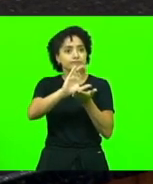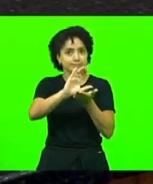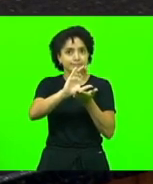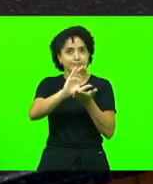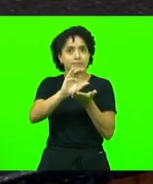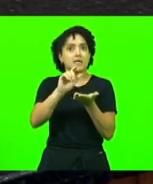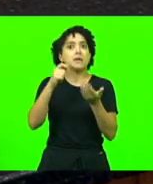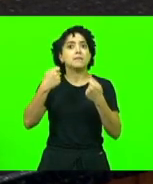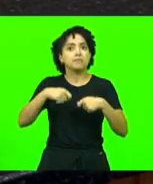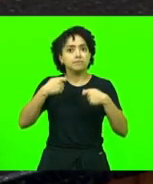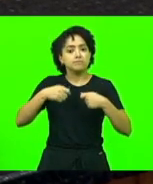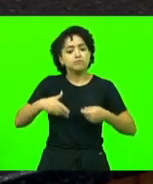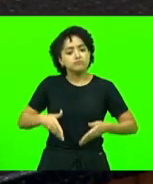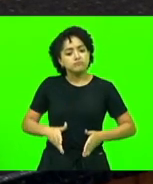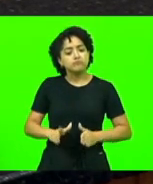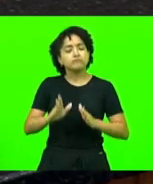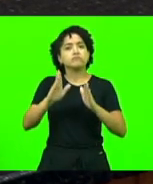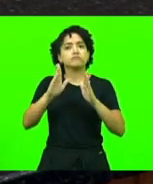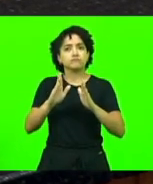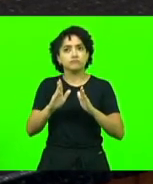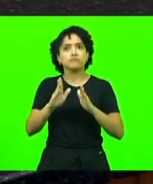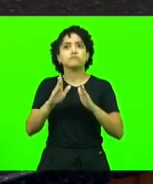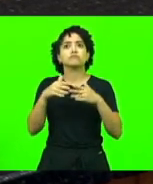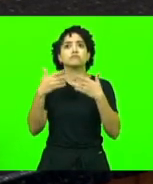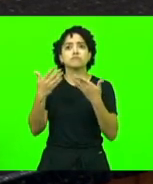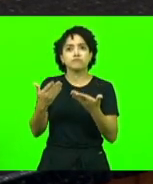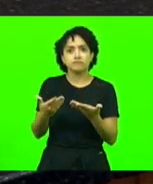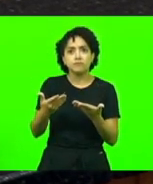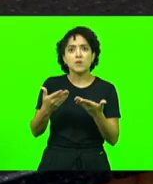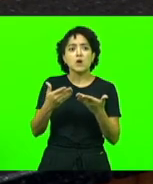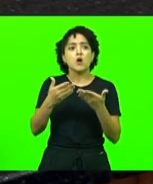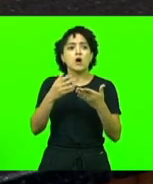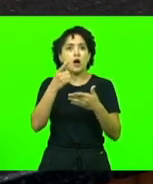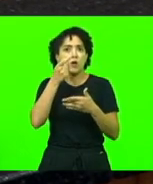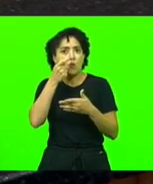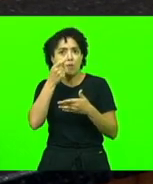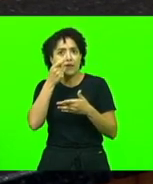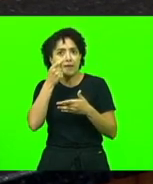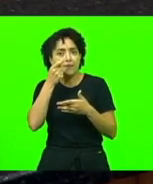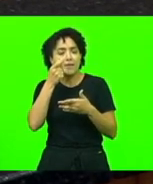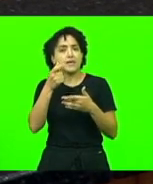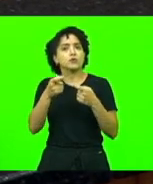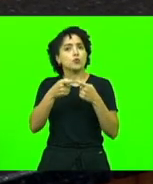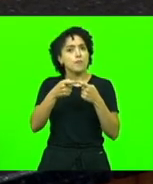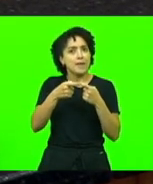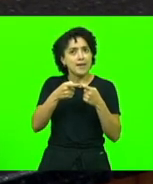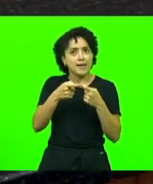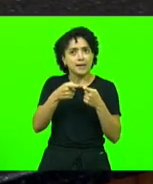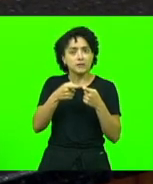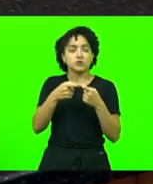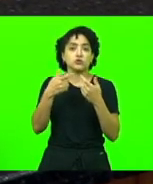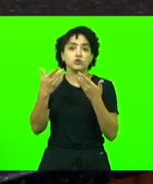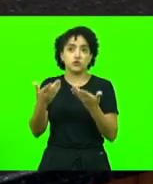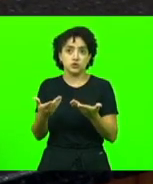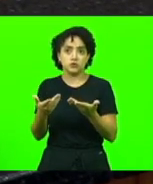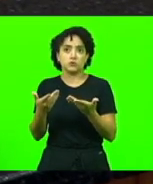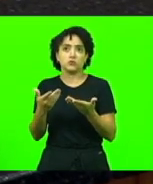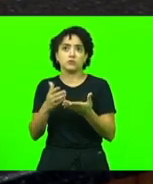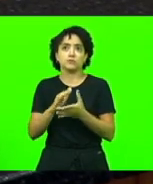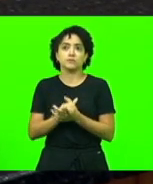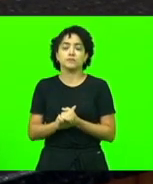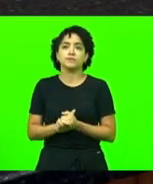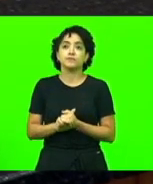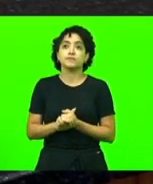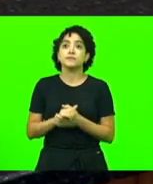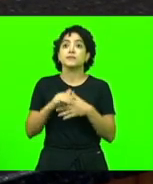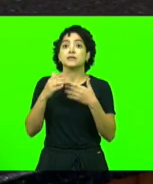em segurança, para uma maternidade, um pré-natal melhor, e não formas melhores ou mais acessíveis de assassinar esses bebês.